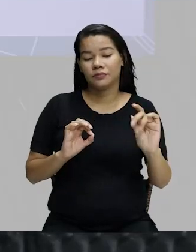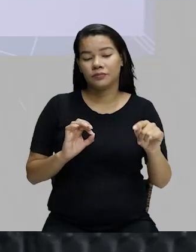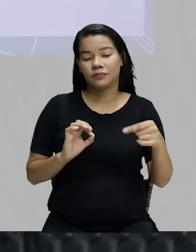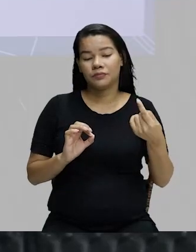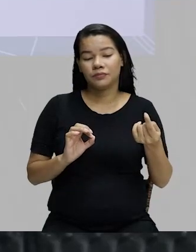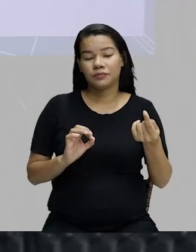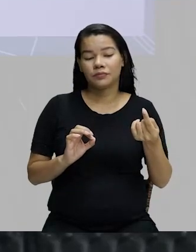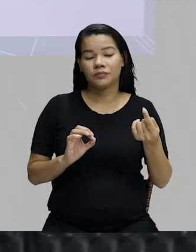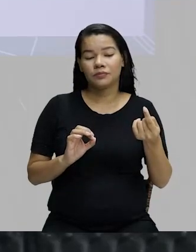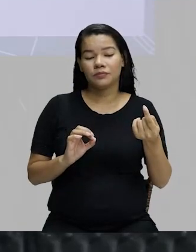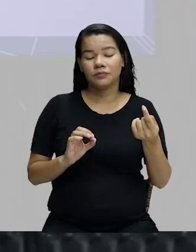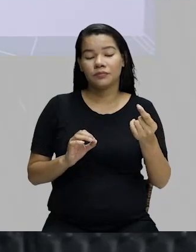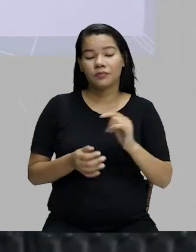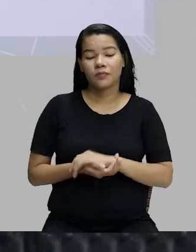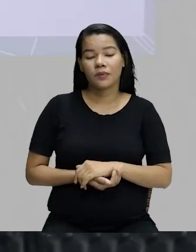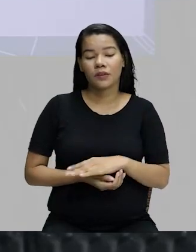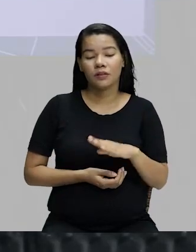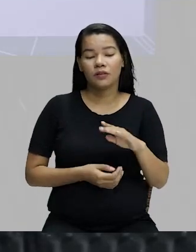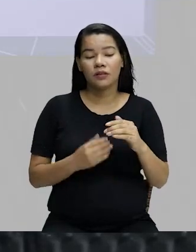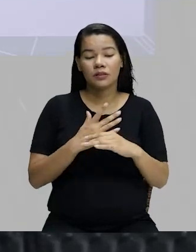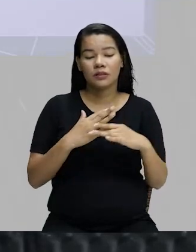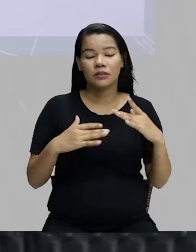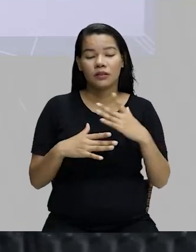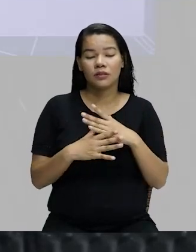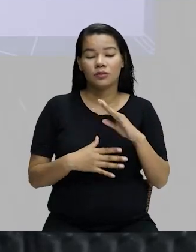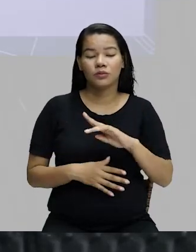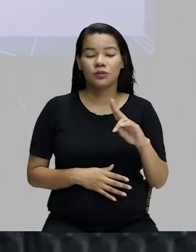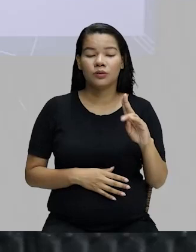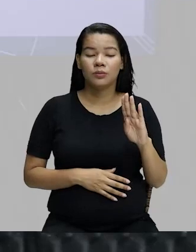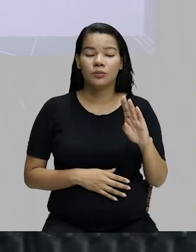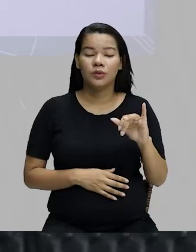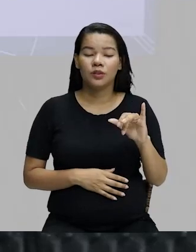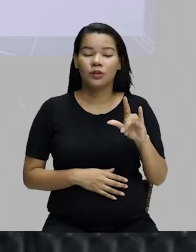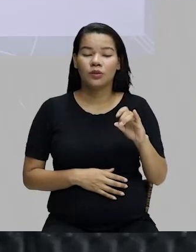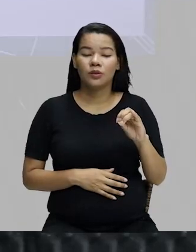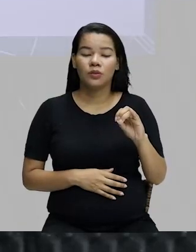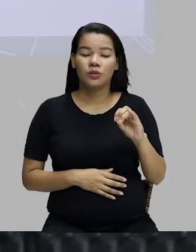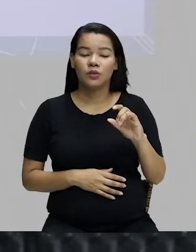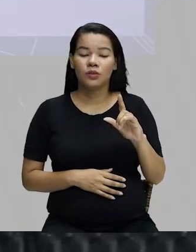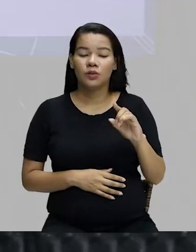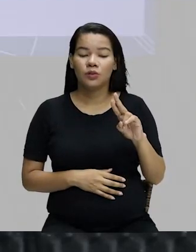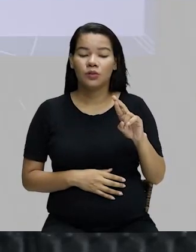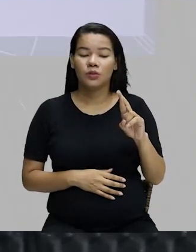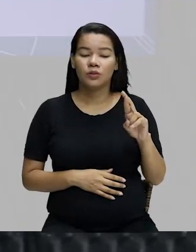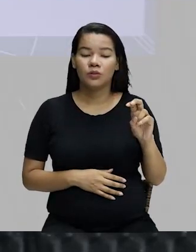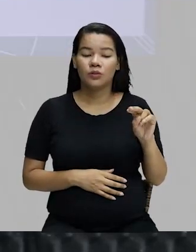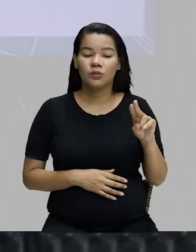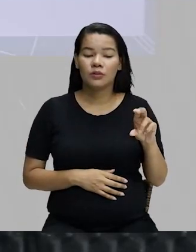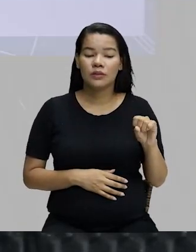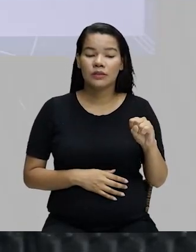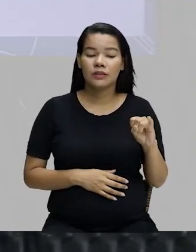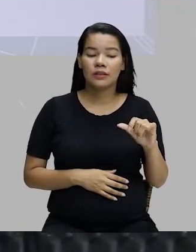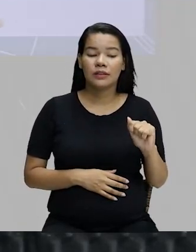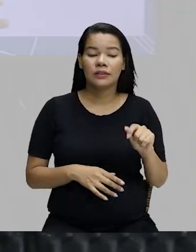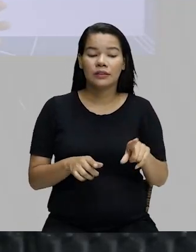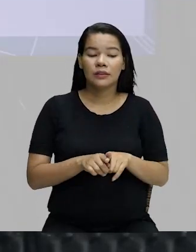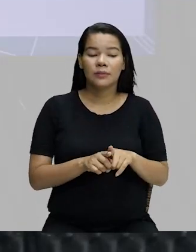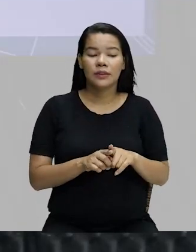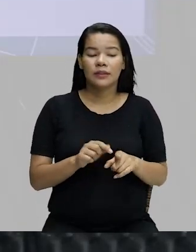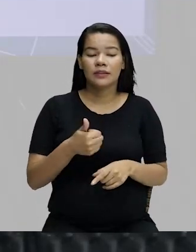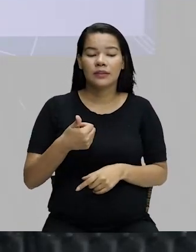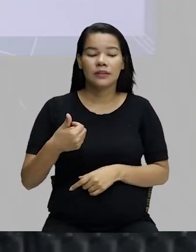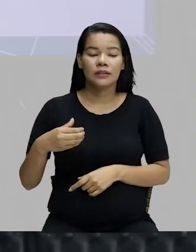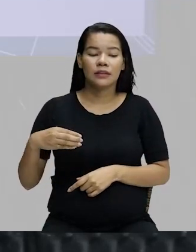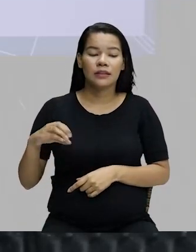a Bielorrússia, a 110 quilômetros da cidade de Kiev, que é a capital da Ucrânia. Eu trouxe aqui